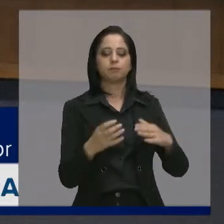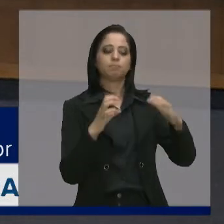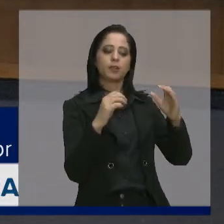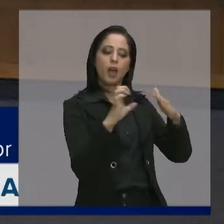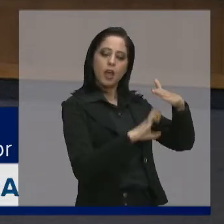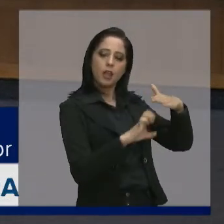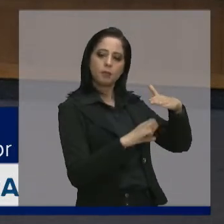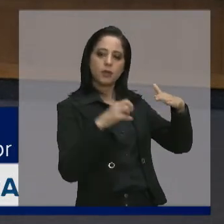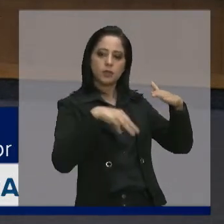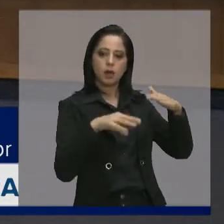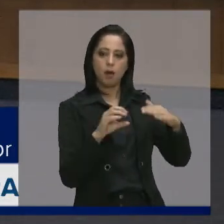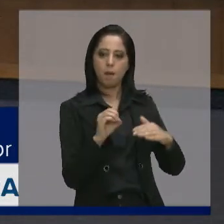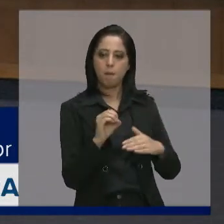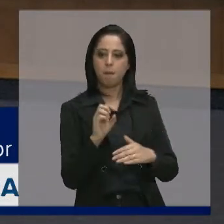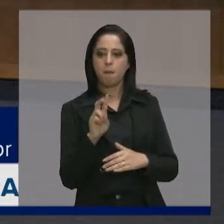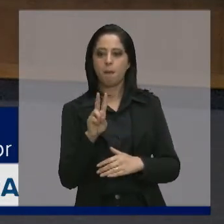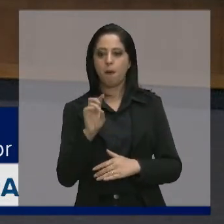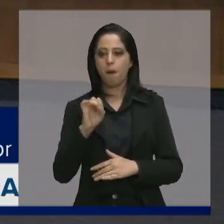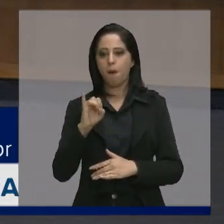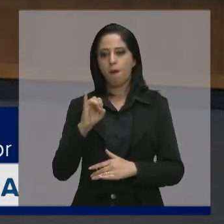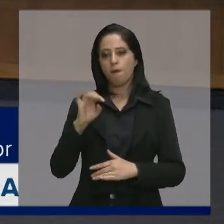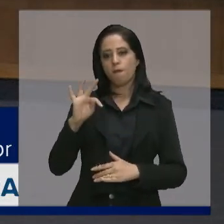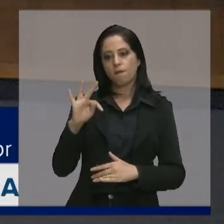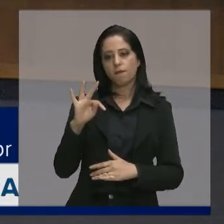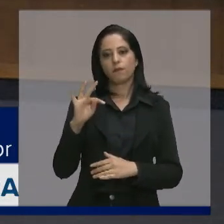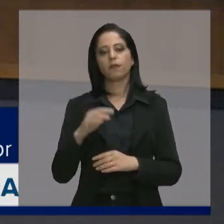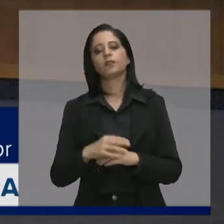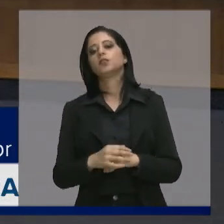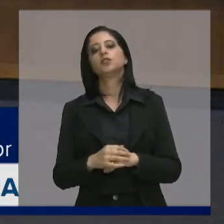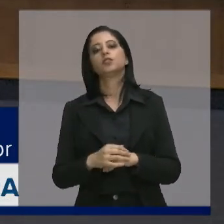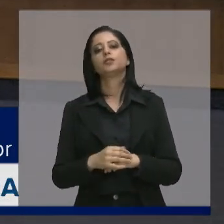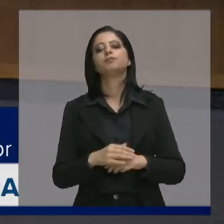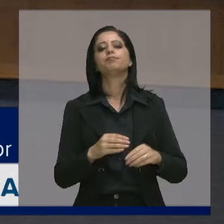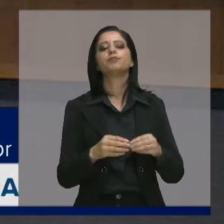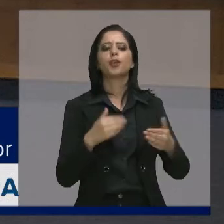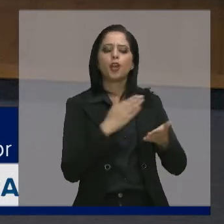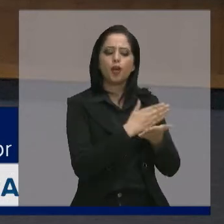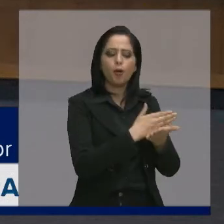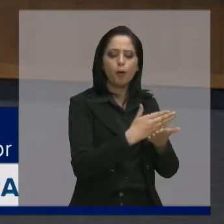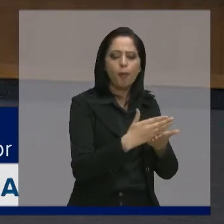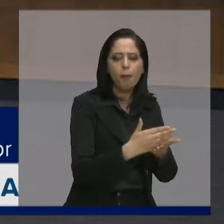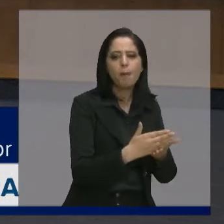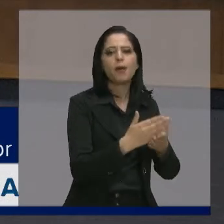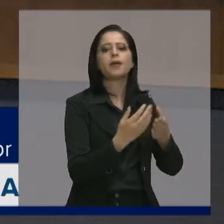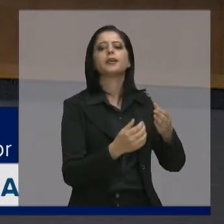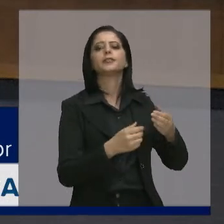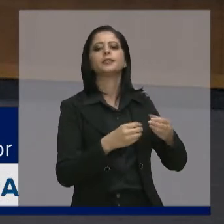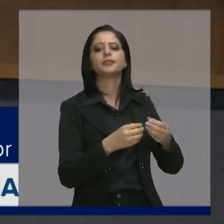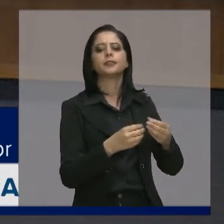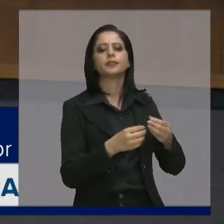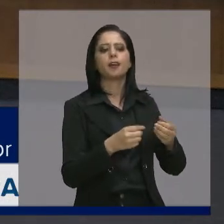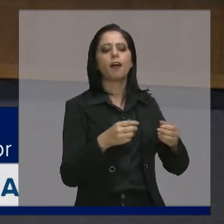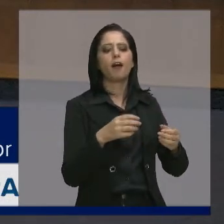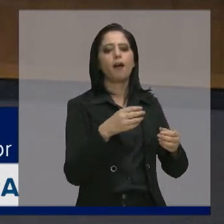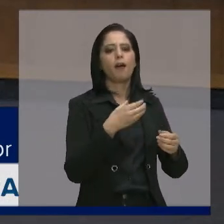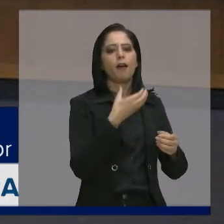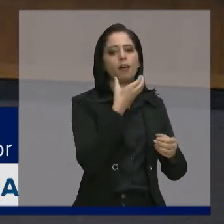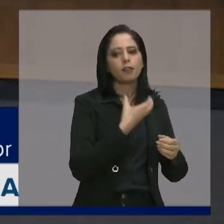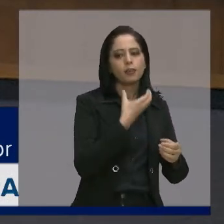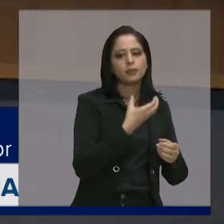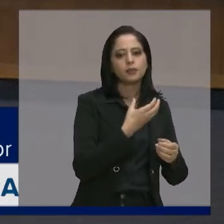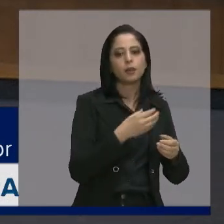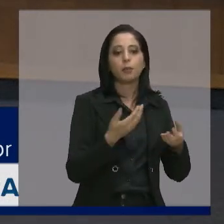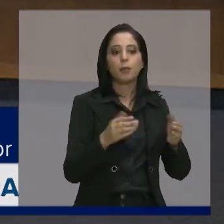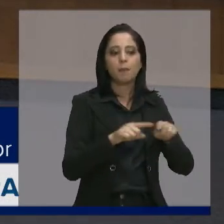Movit, ela também anunciou as demissões em dezembro e ela vai passar a produção para Diadema. Então,